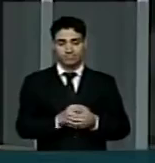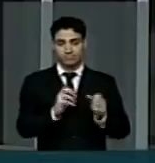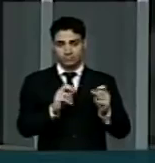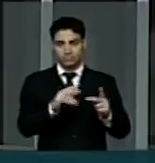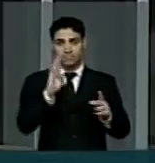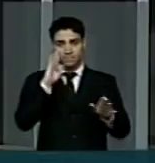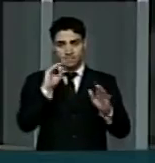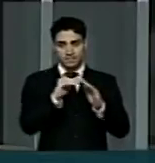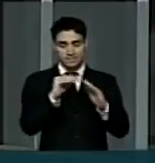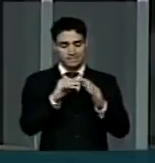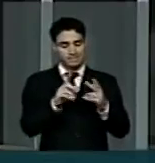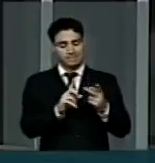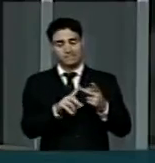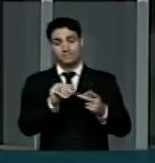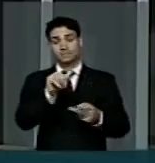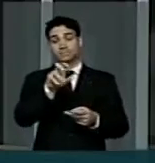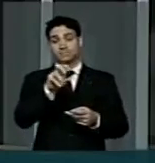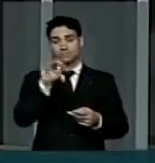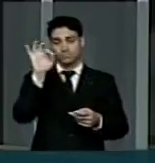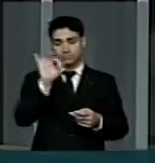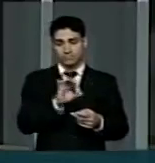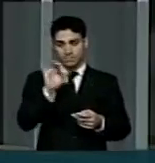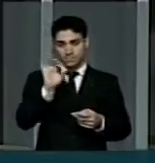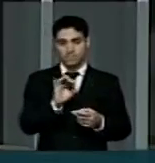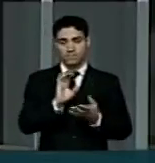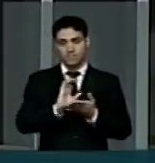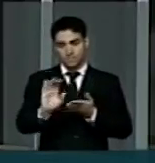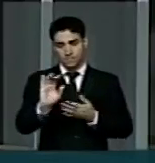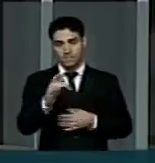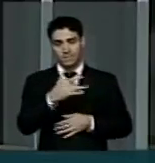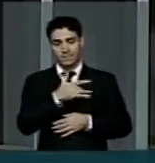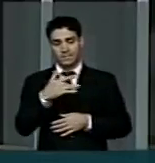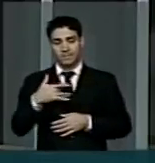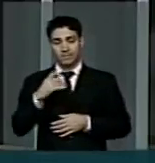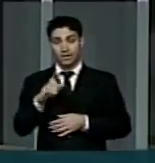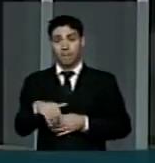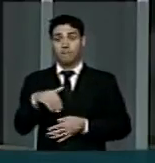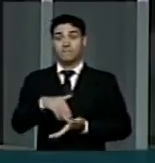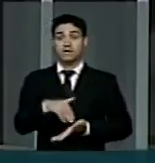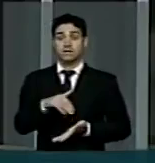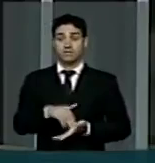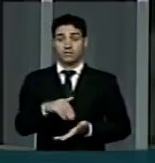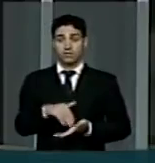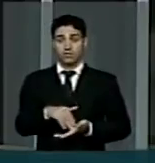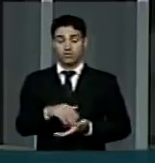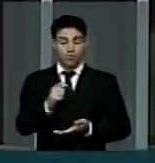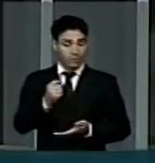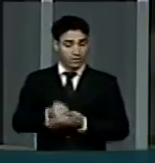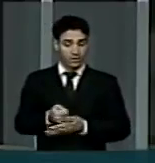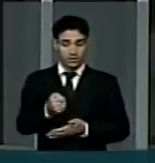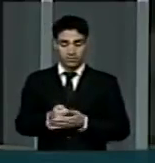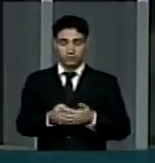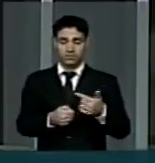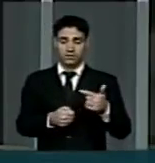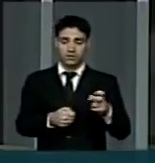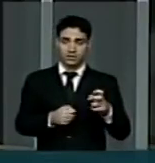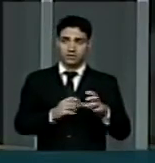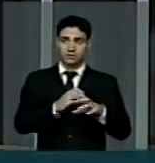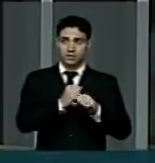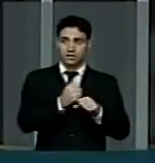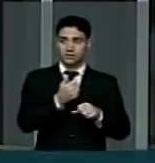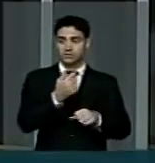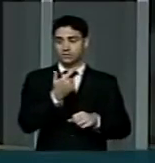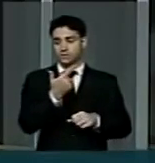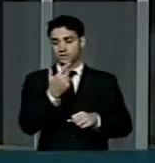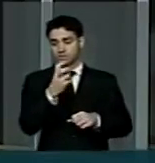acordo. 15% tem que ir para a saúde. Isso é no mínimo. 15 com 25 já deu